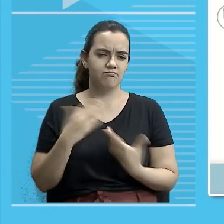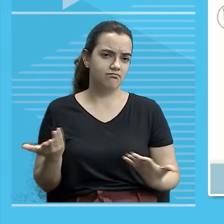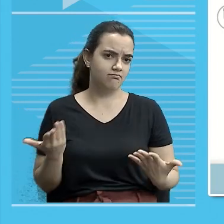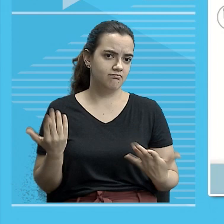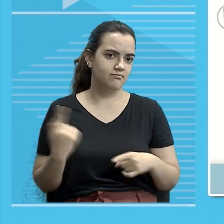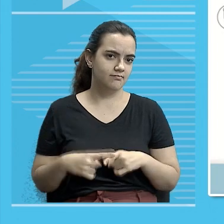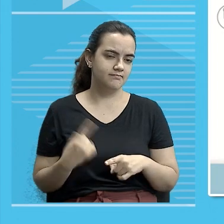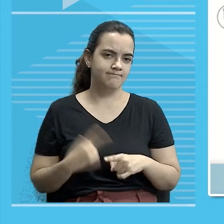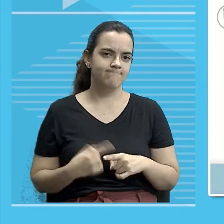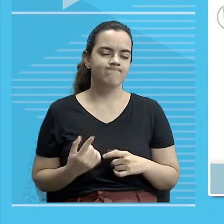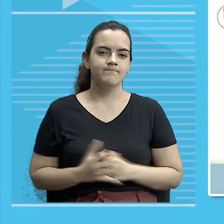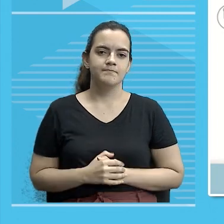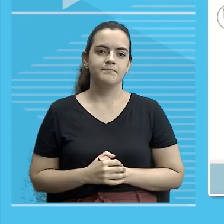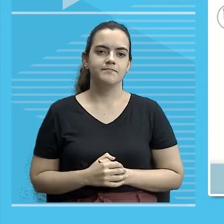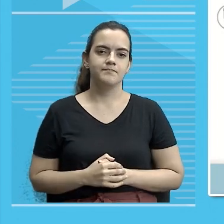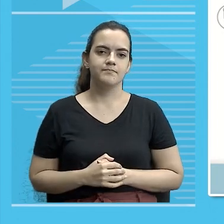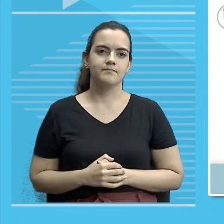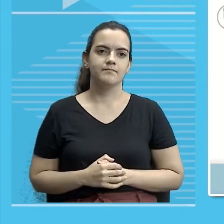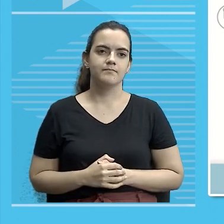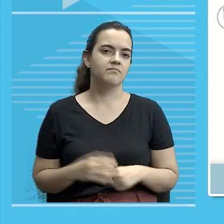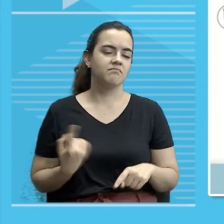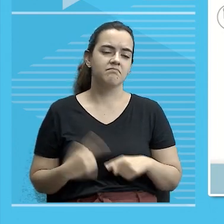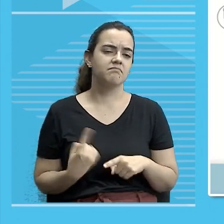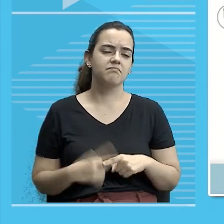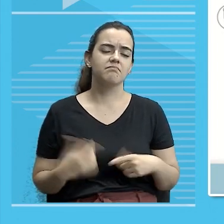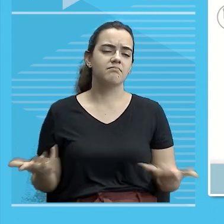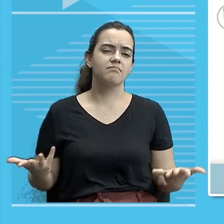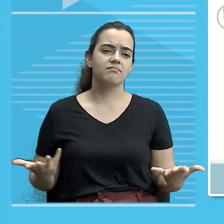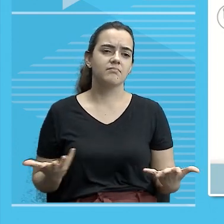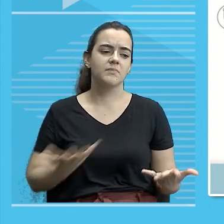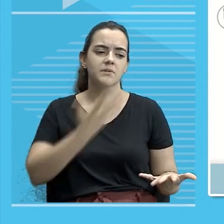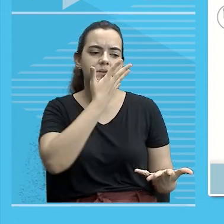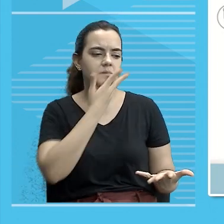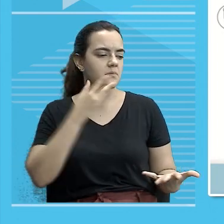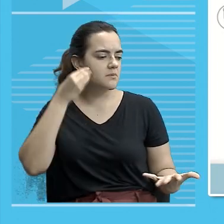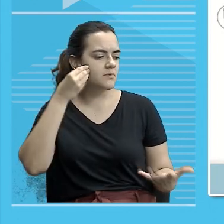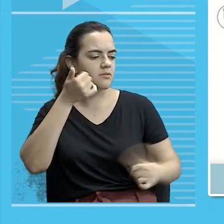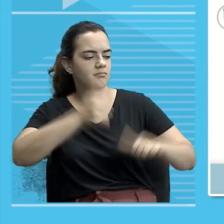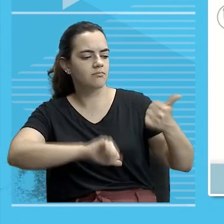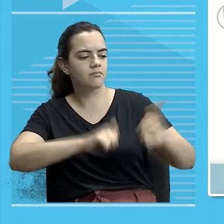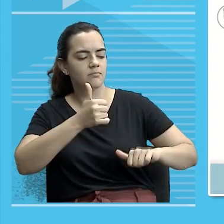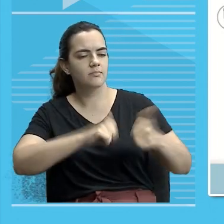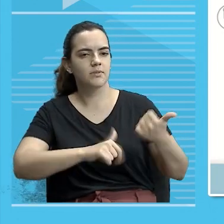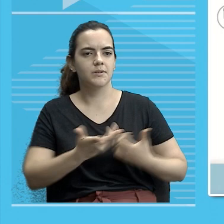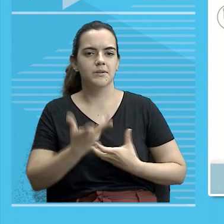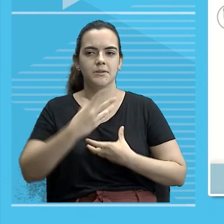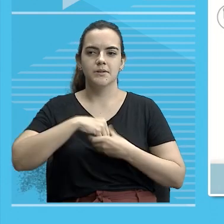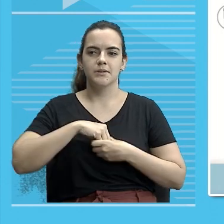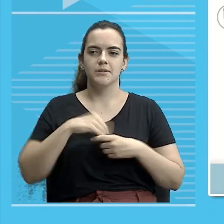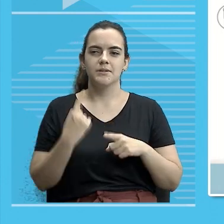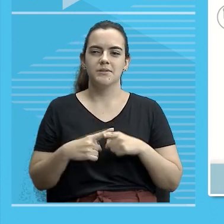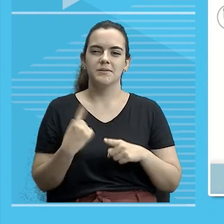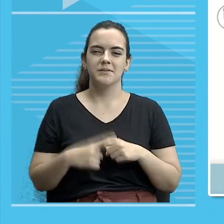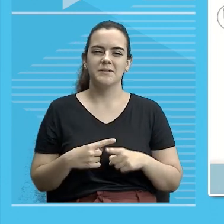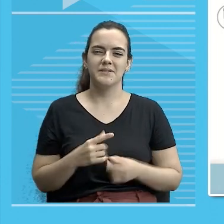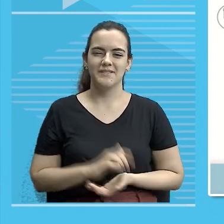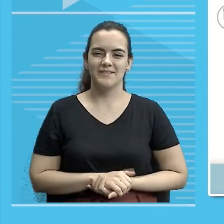o que qualidade é algo subjetivo porque